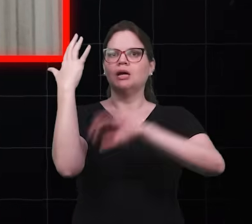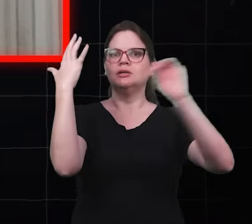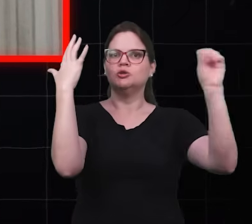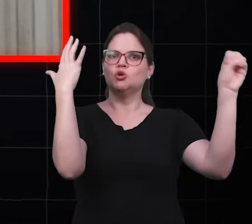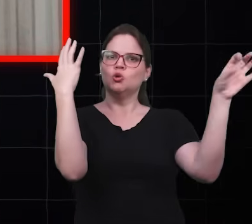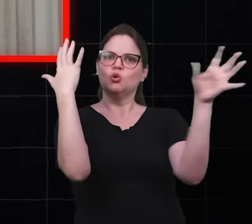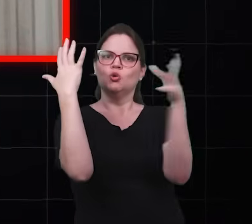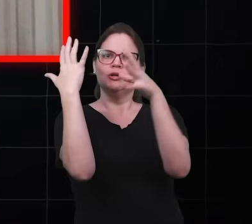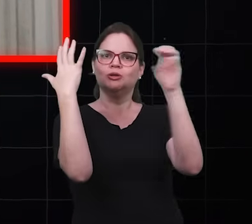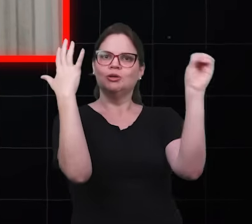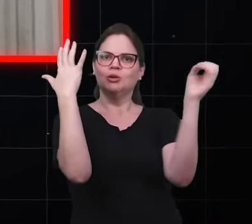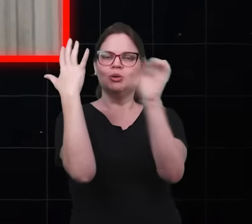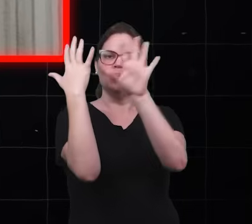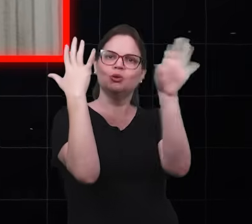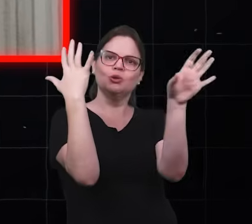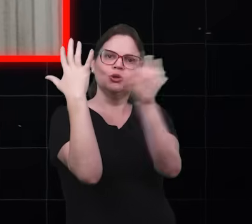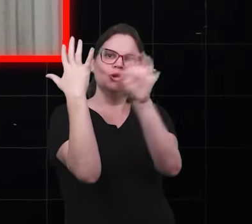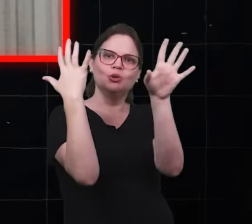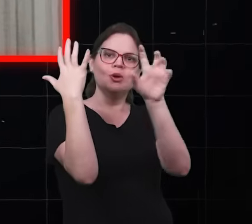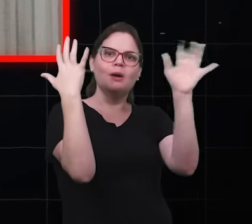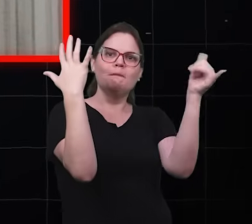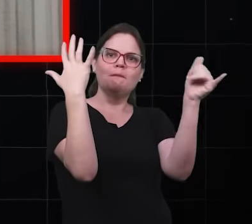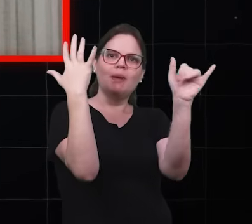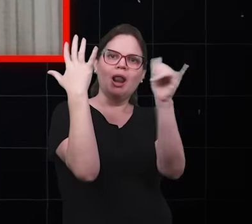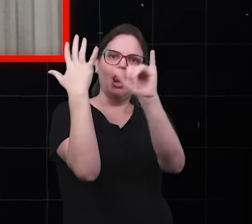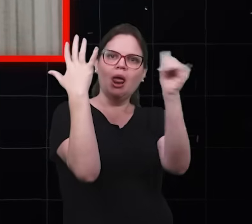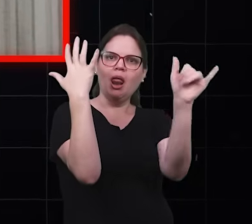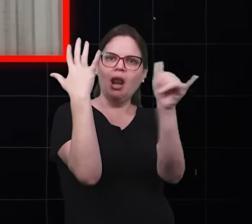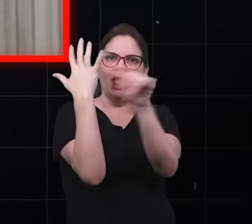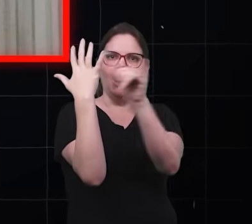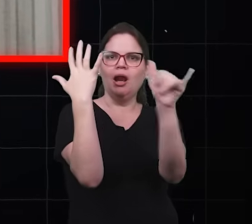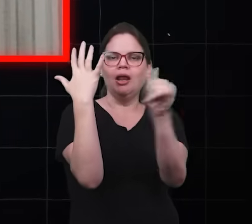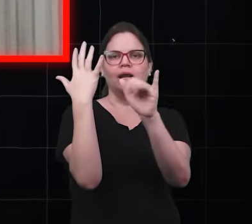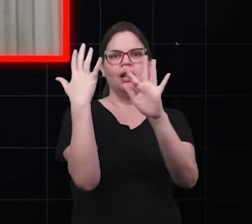realizam fotossíntese. Os vegetais geram